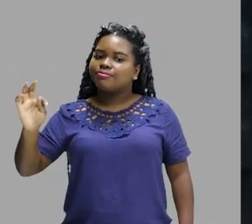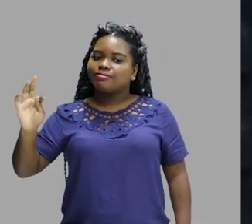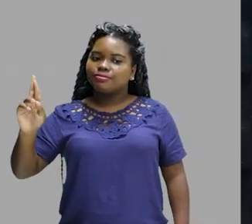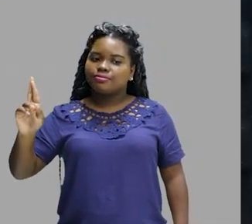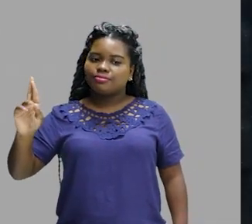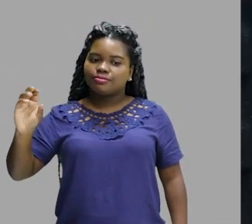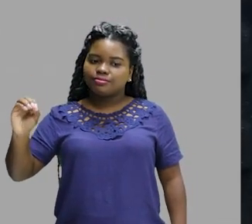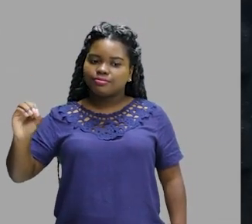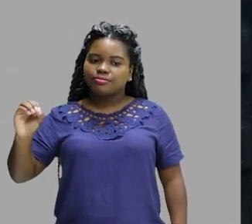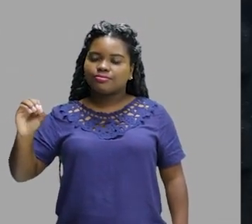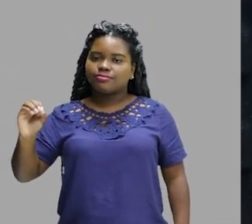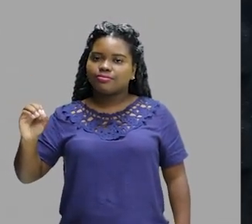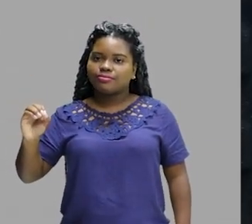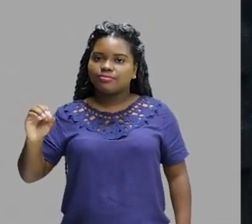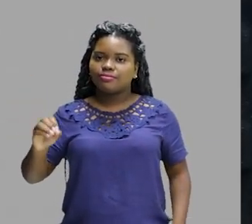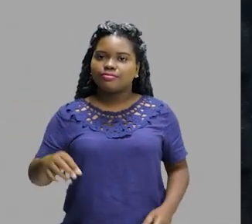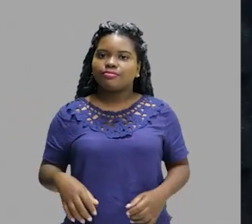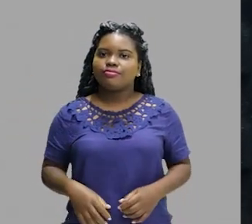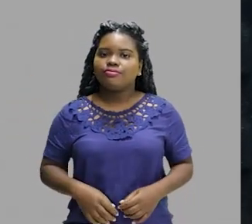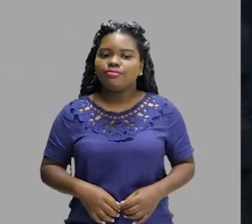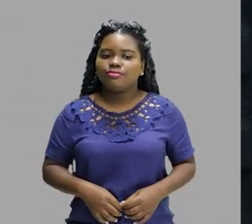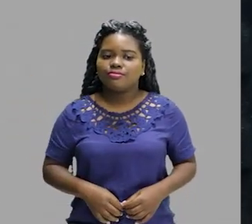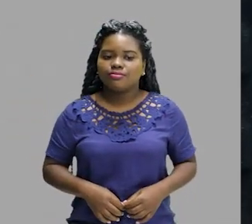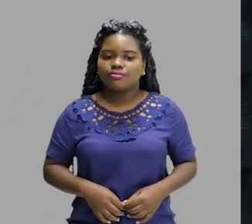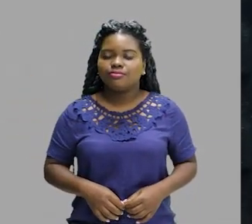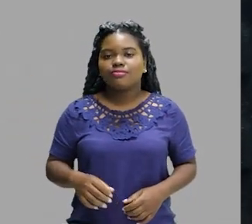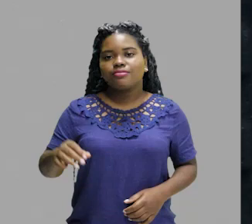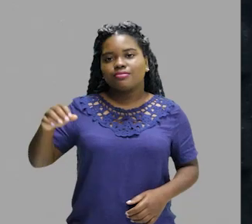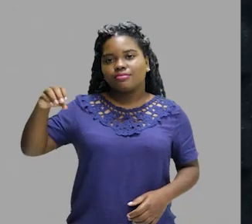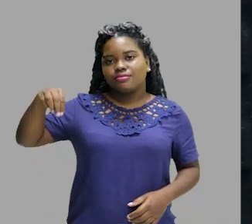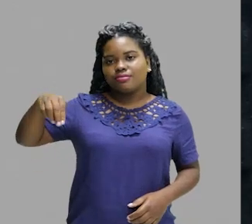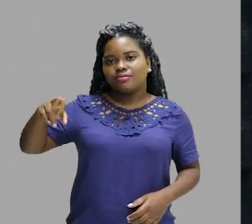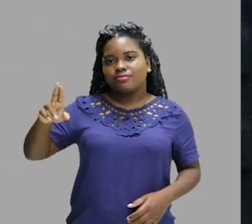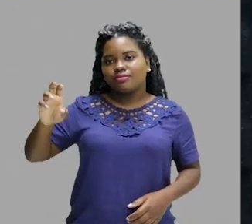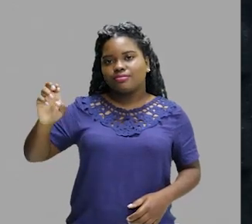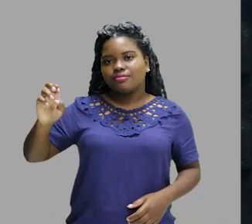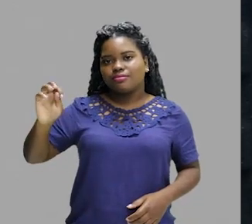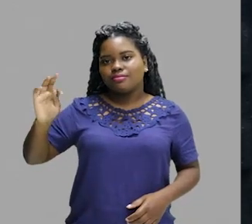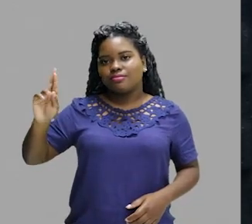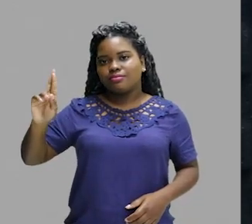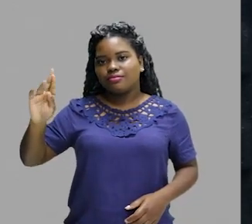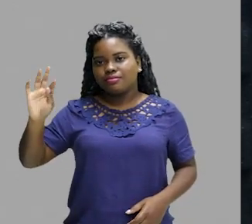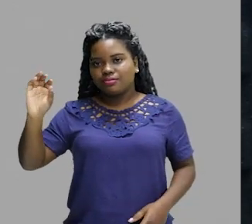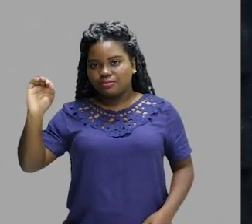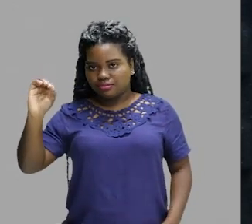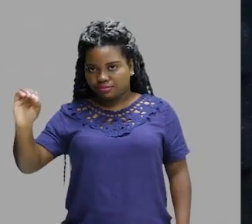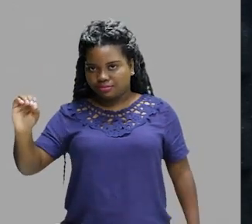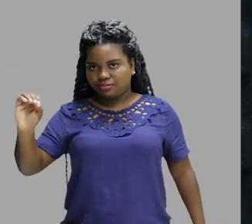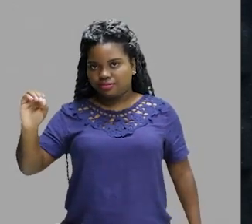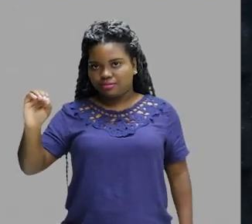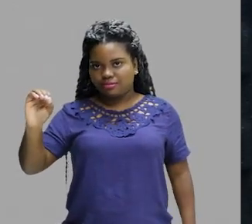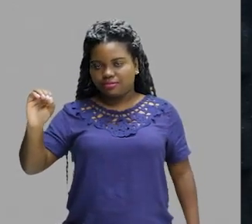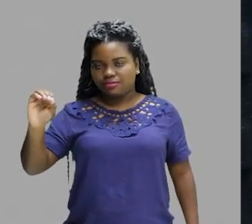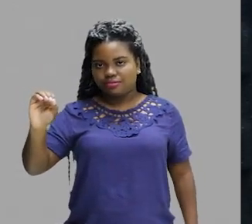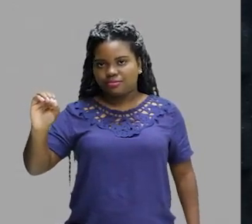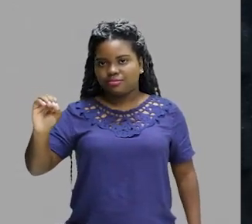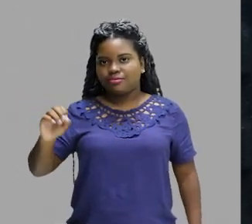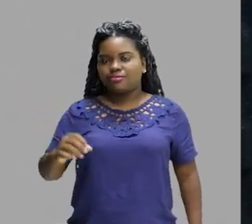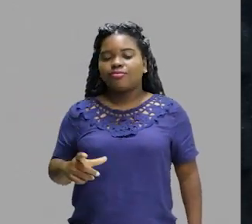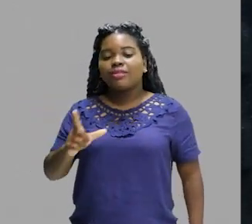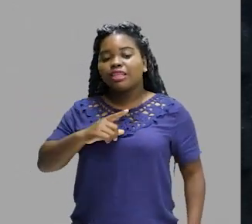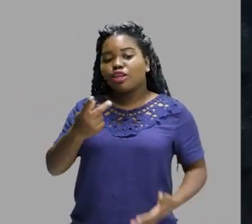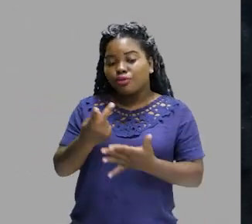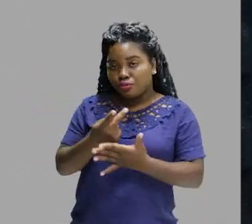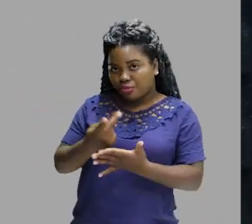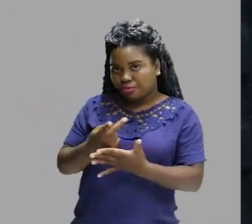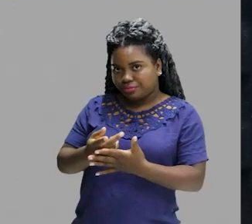poner, que é o verbo posto, tá? Puesto. Morir, que é o verbo morrer. Bem aqui tem um